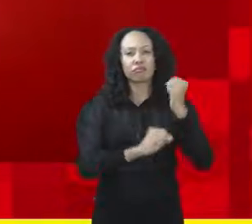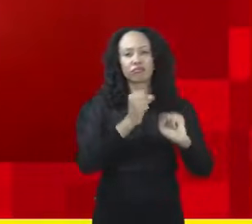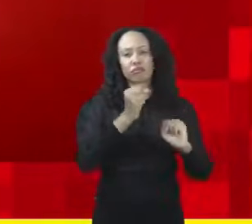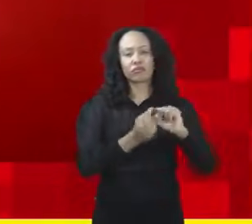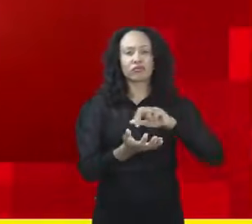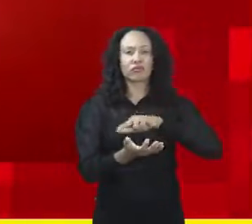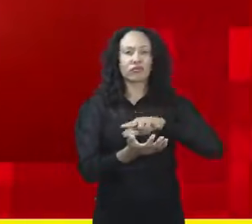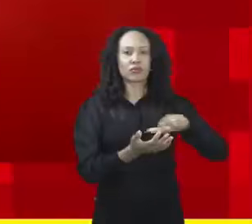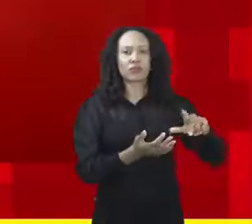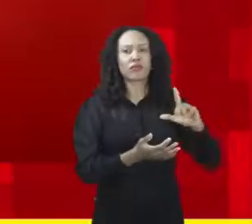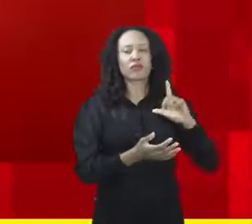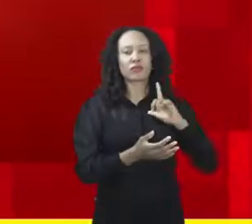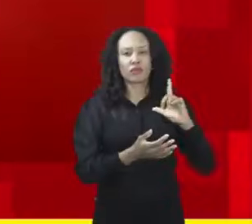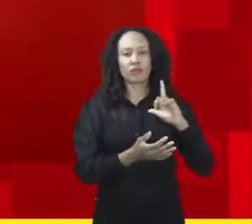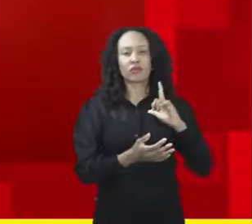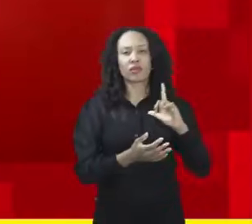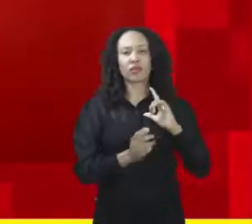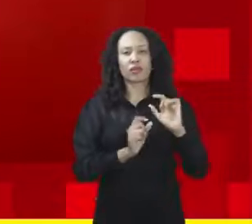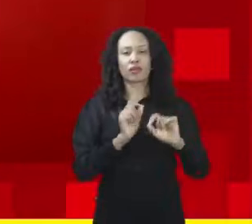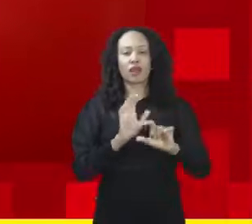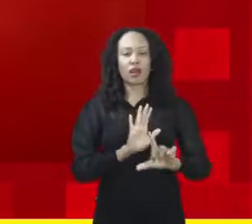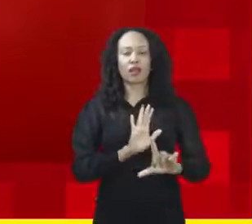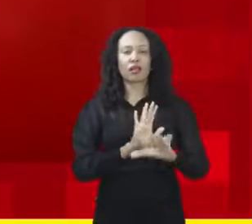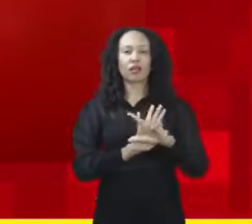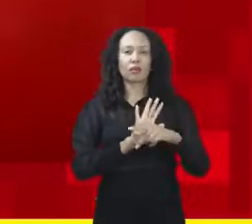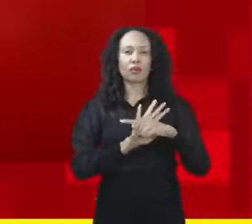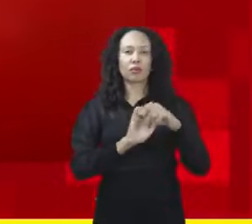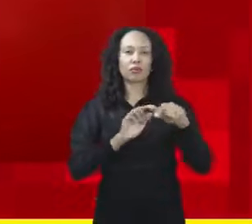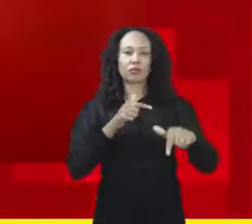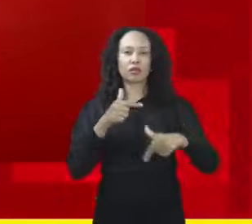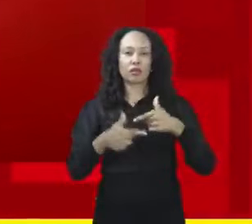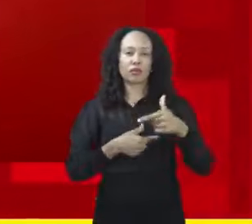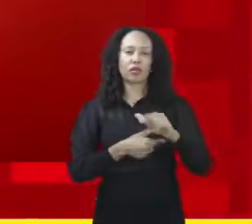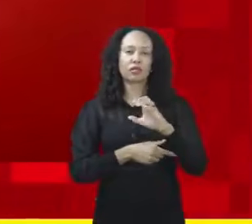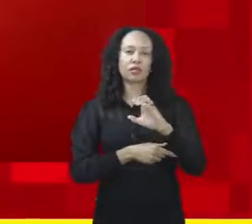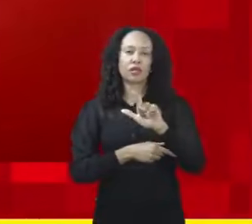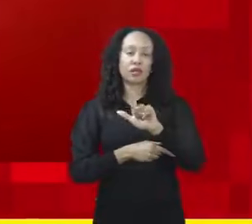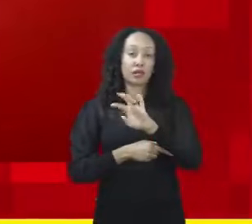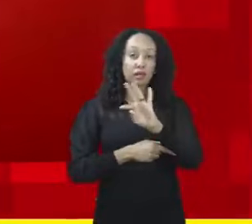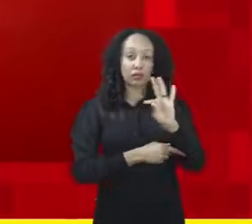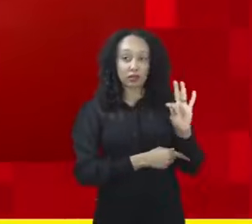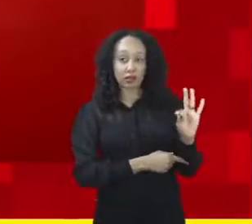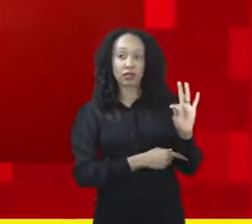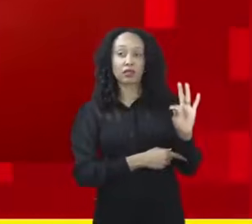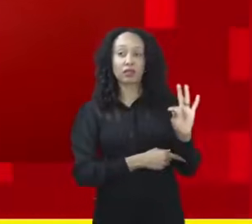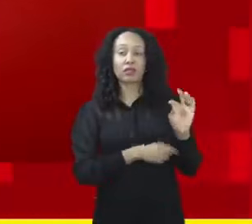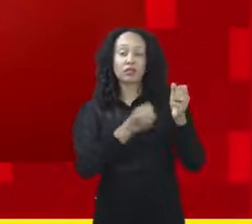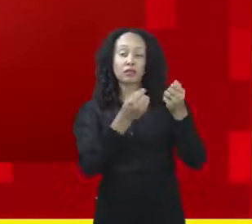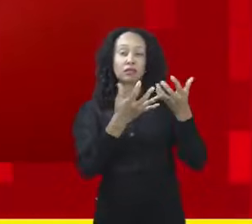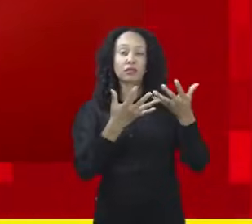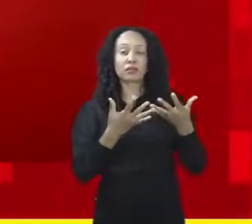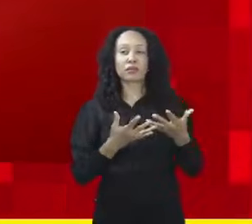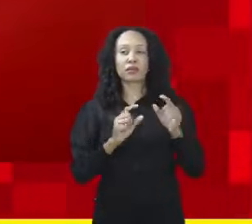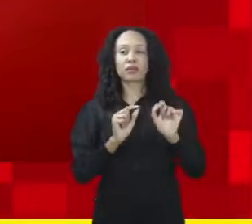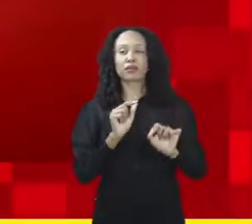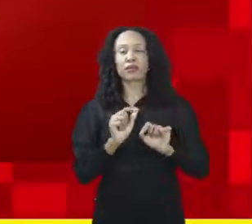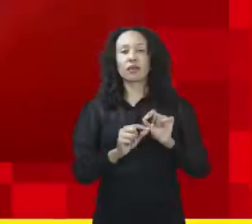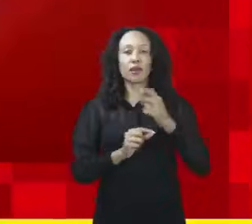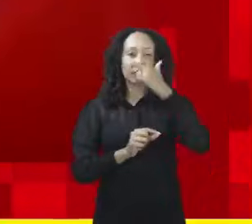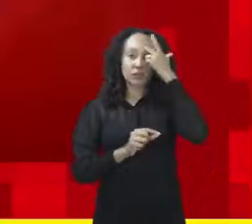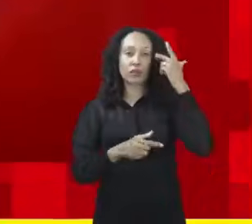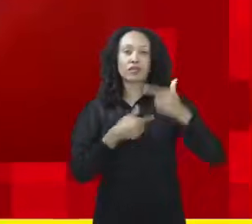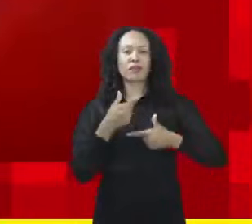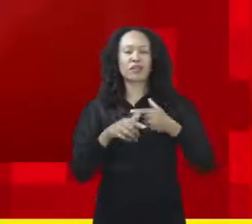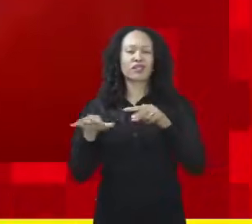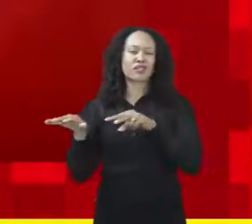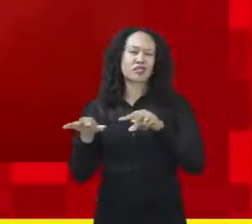previsto, né, na nossa consolidação das leis de trabalho, a nossa CLT. Na prática, isso significa, né, a pessoa trabalhar praticamente a